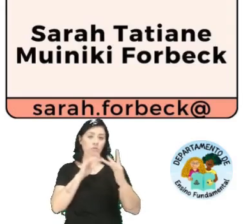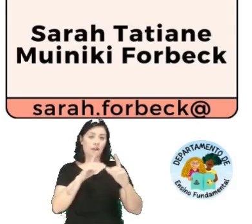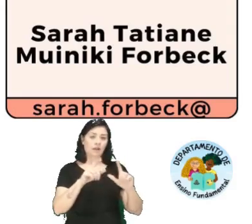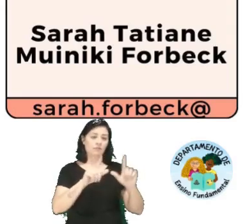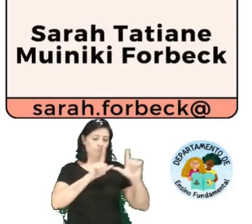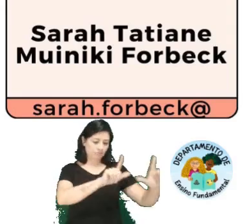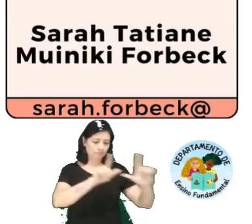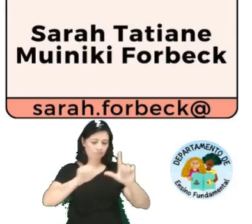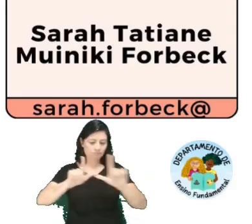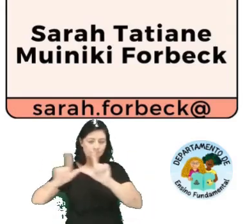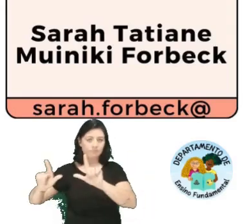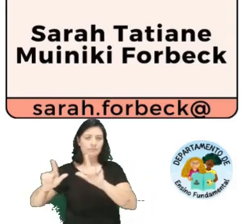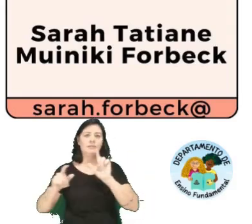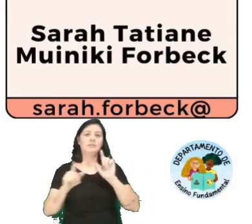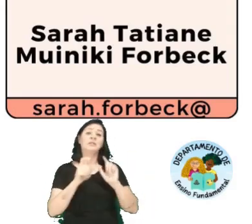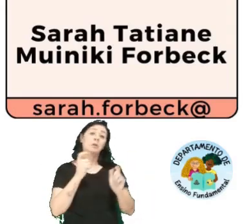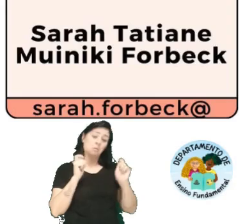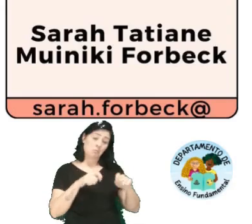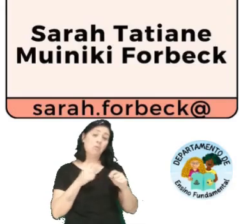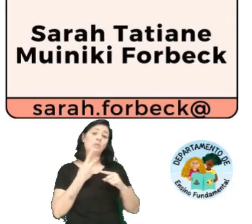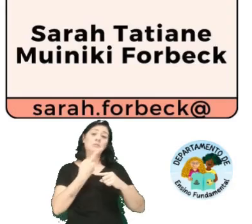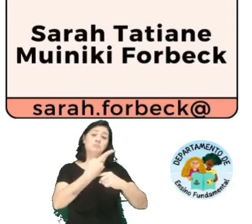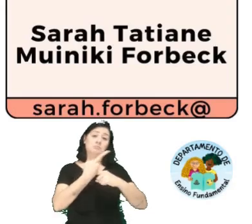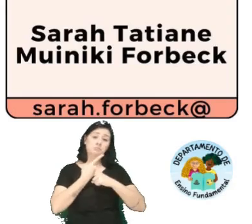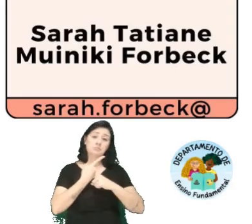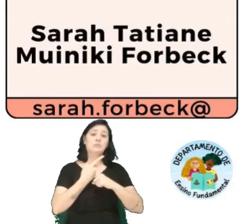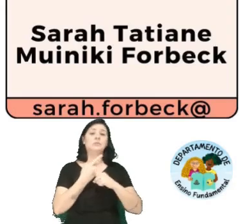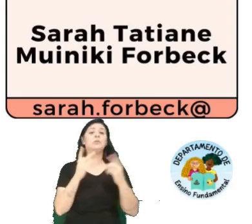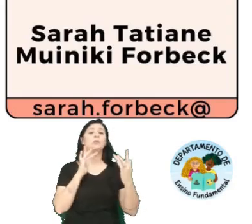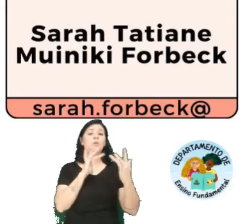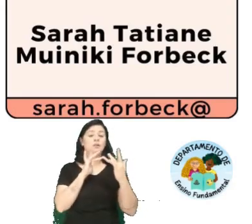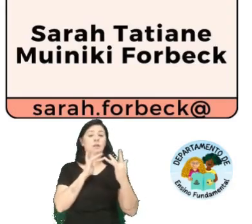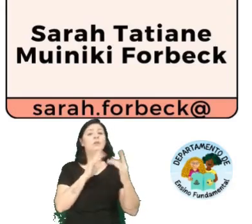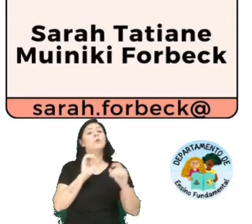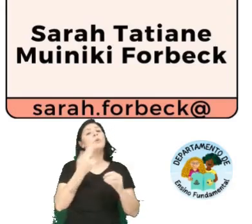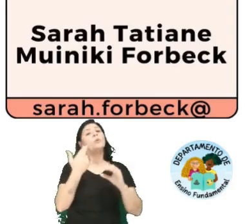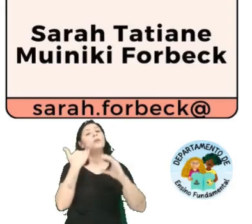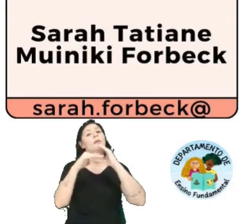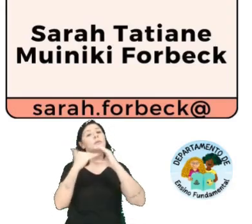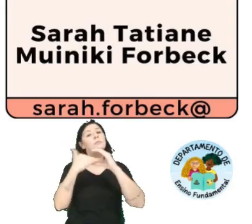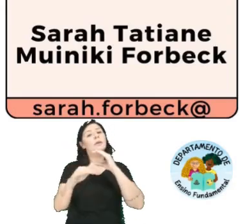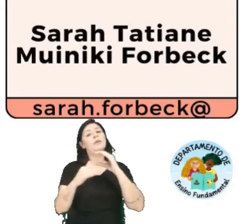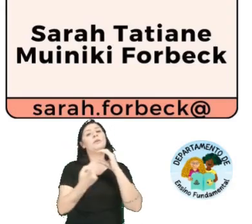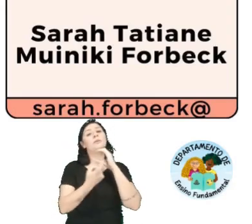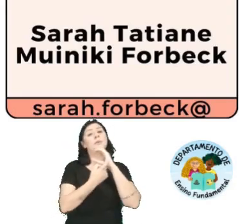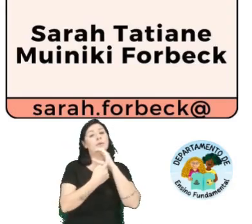e-mail da Giovana, o e-mail da Mari, e também vocês podem entrar em contato pelo e-mail do Conectar, que é